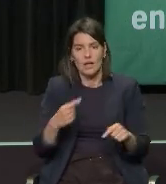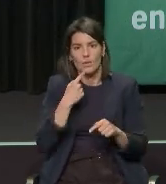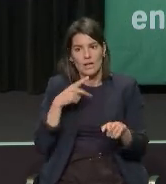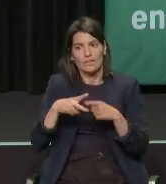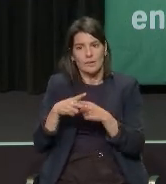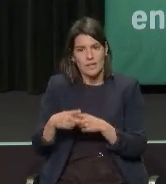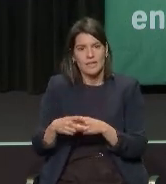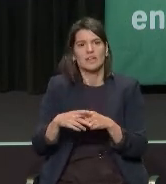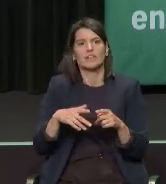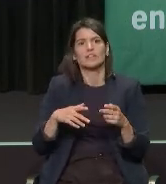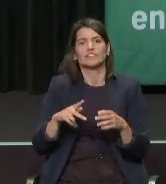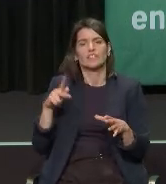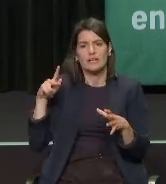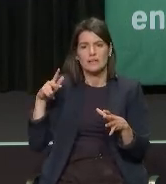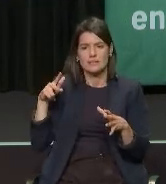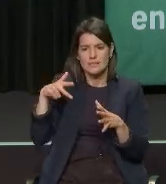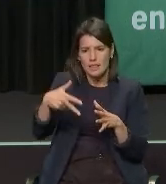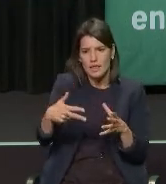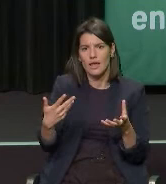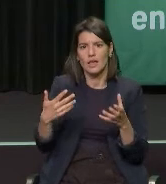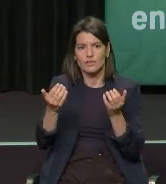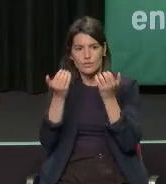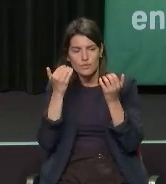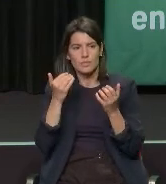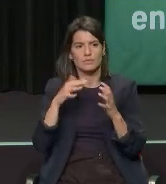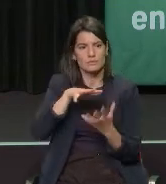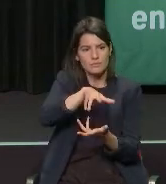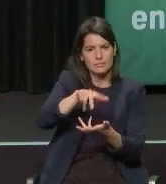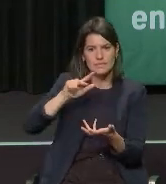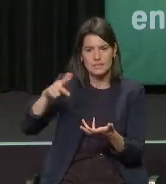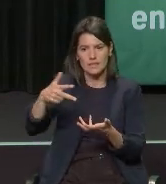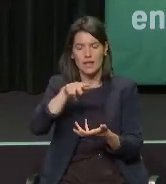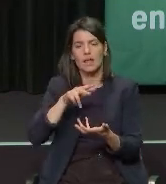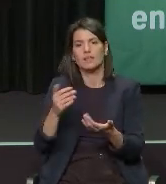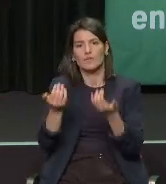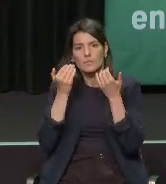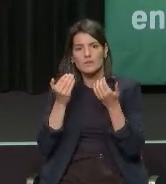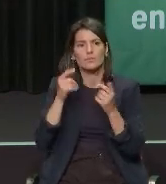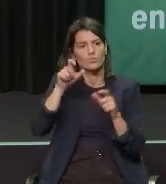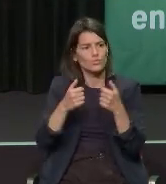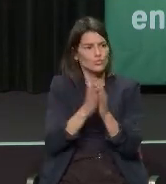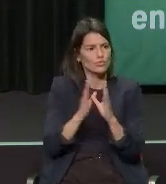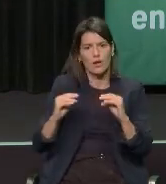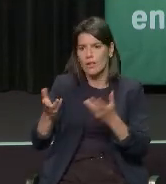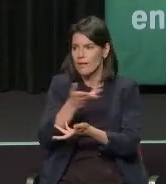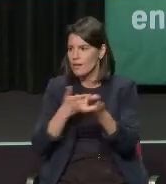muitos satélites, há muitos dados, e se calhar o desafio é mesmo a integração e pôr toda a gente a conversar, top-down, bottom-up, e